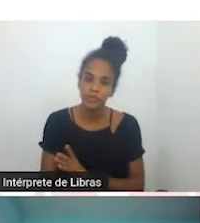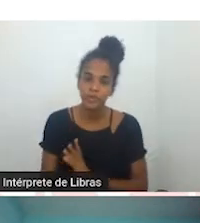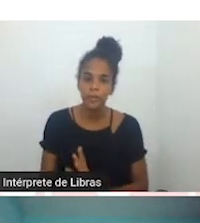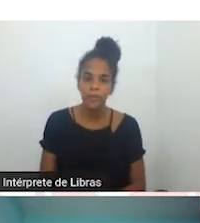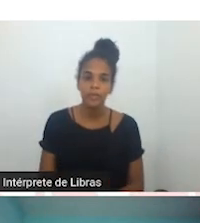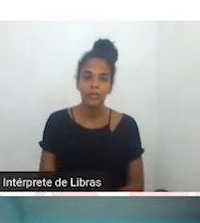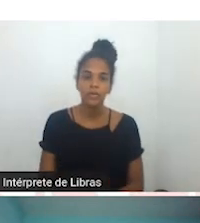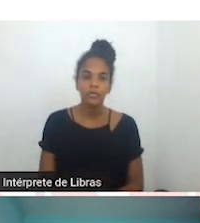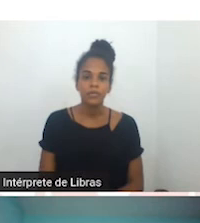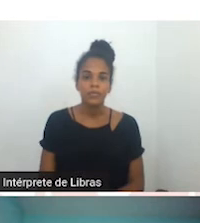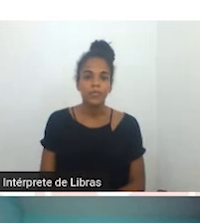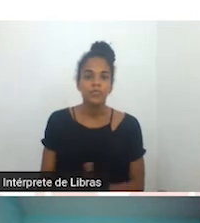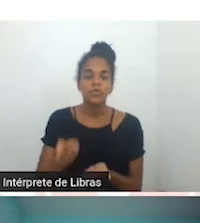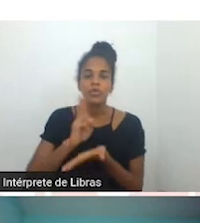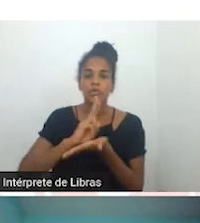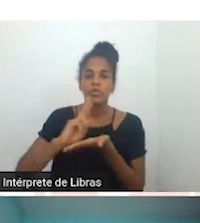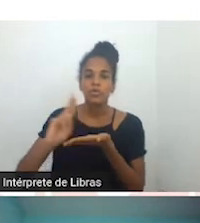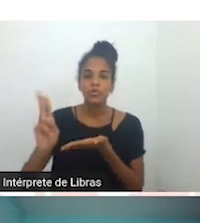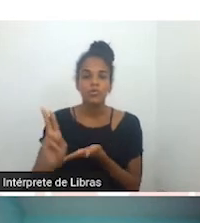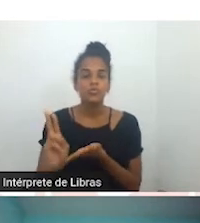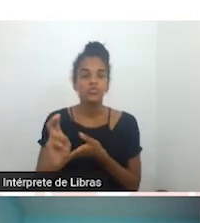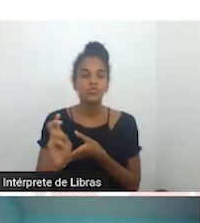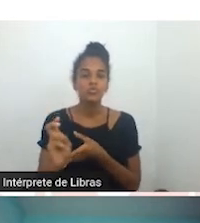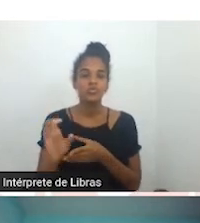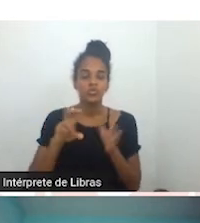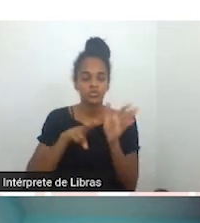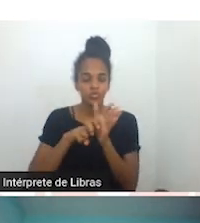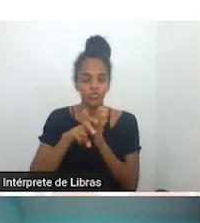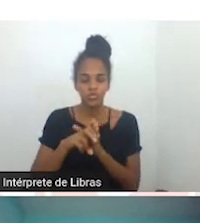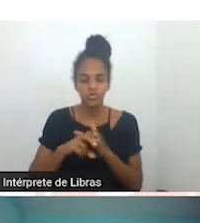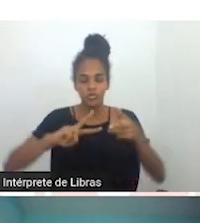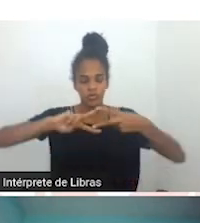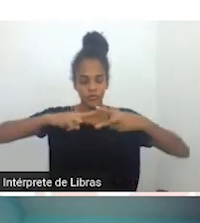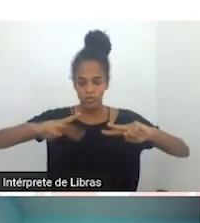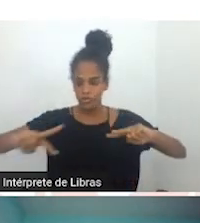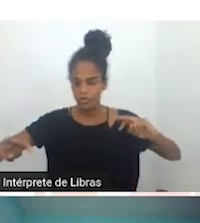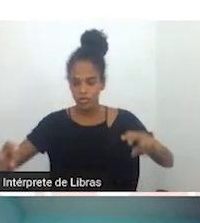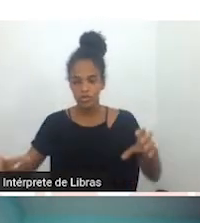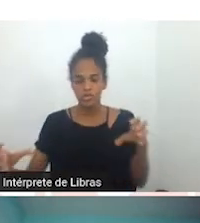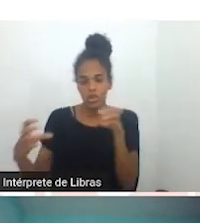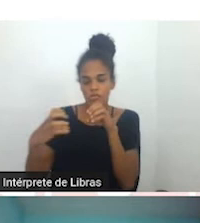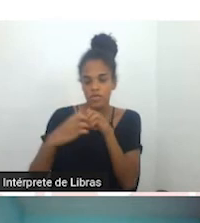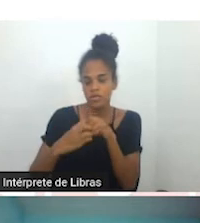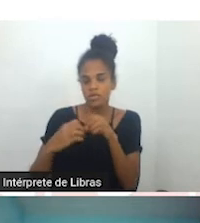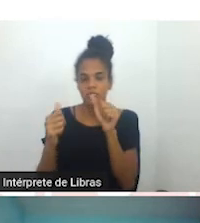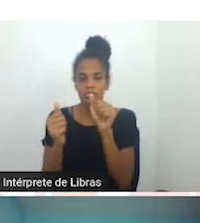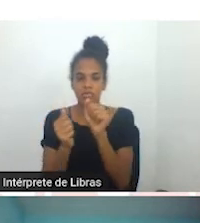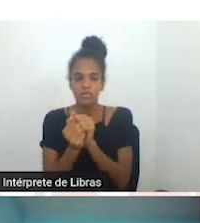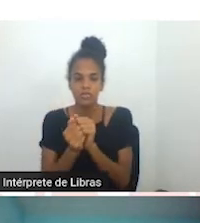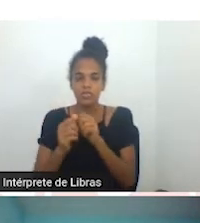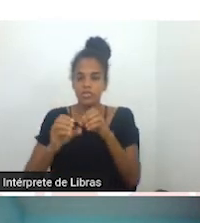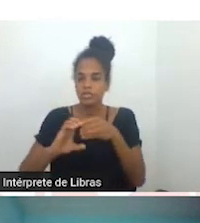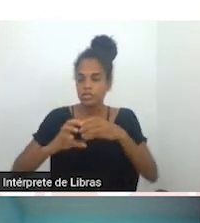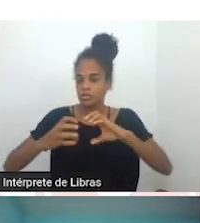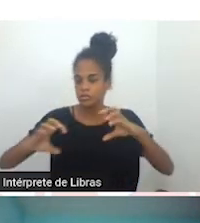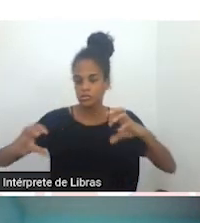de BRA. BRA é bloqueador do receptor de angiotensina, se a gente usa, a gente não usa, se a gente tira do cardiopata, se a gente não tira. Então, a Sociedade Brasileira de Cardiologia